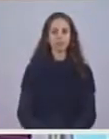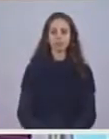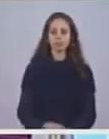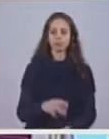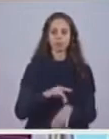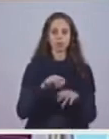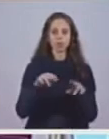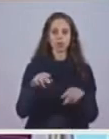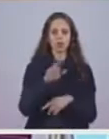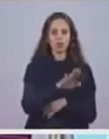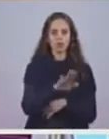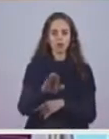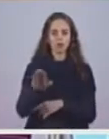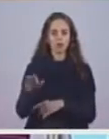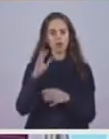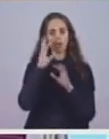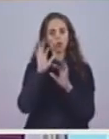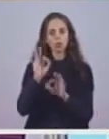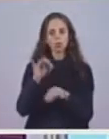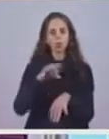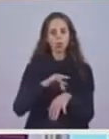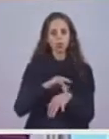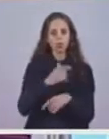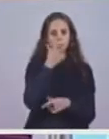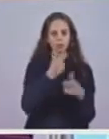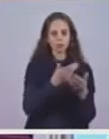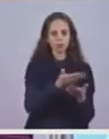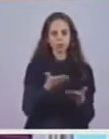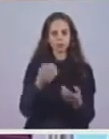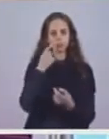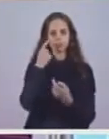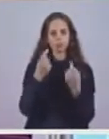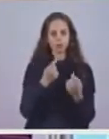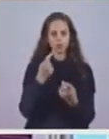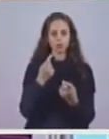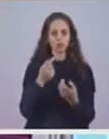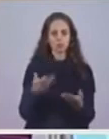nos hospitais cuidam dos nossos doentes e os procuram curar.